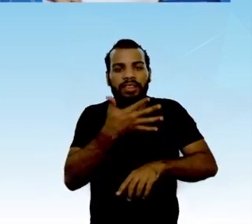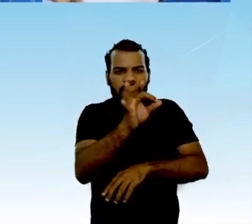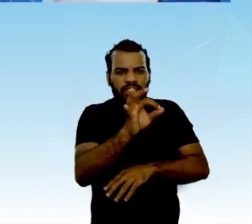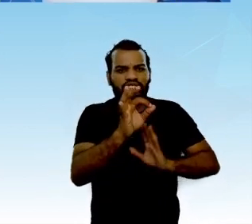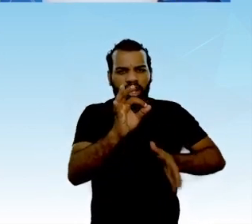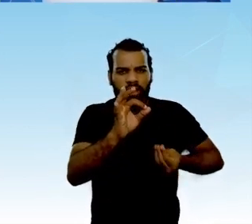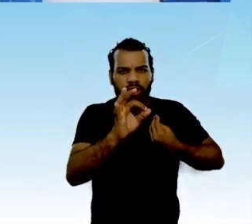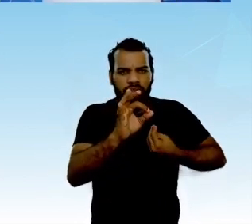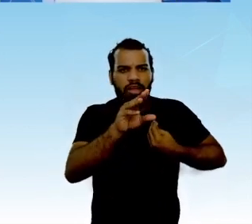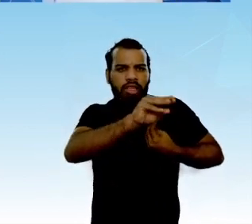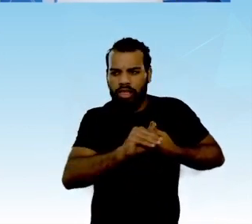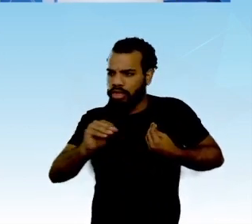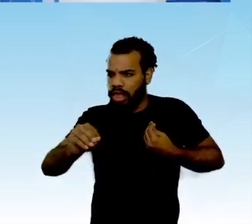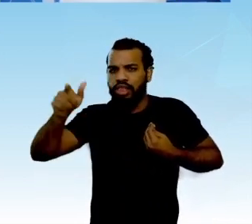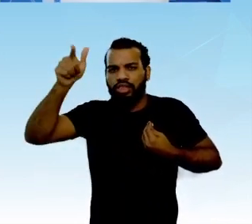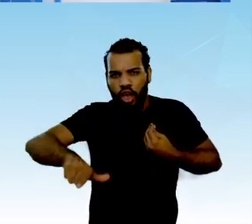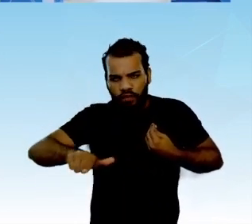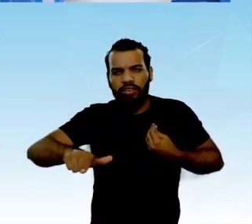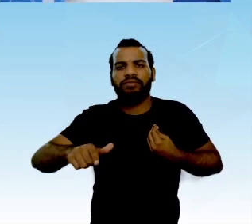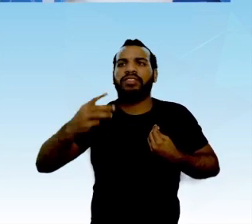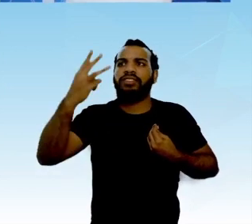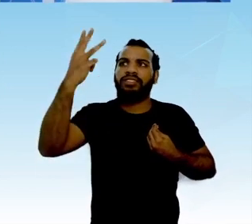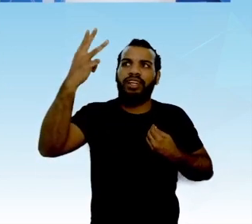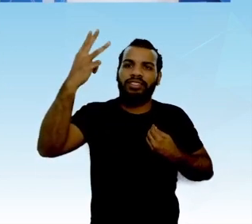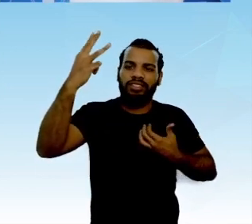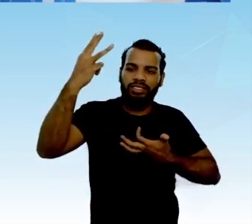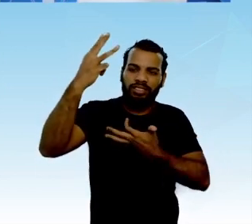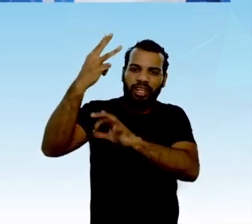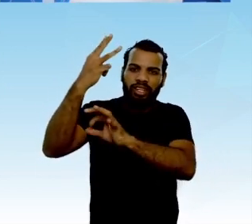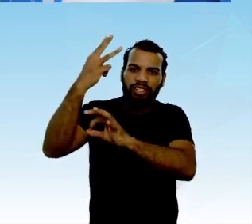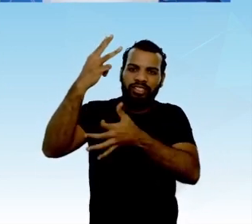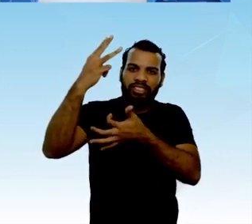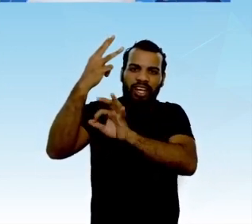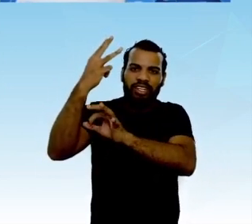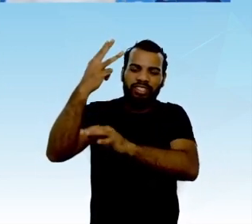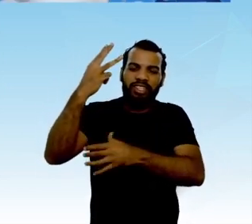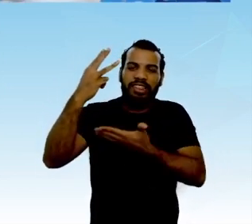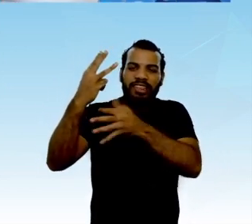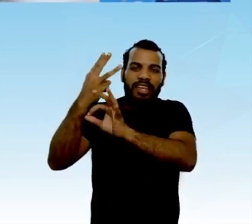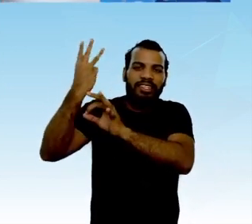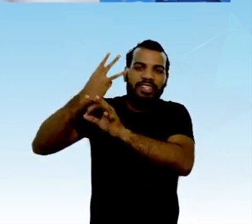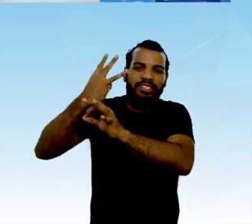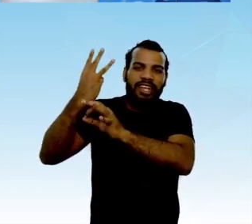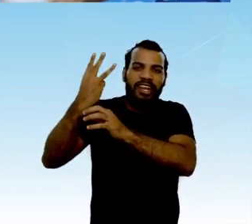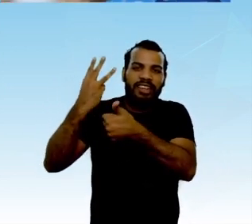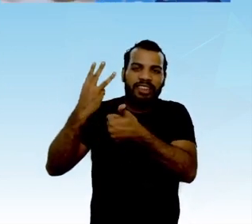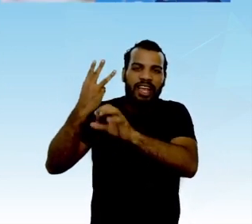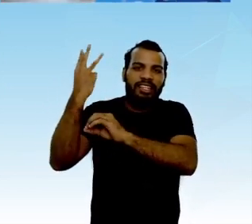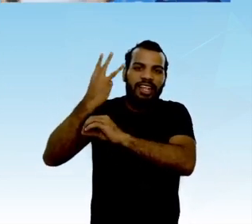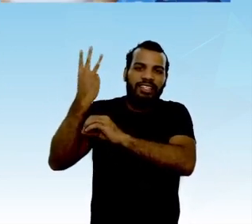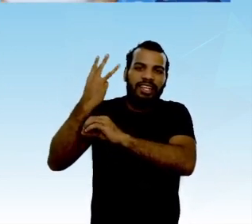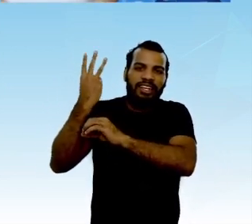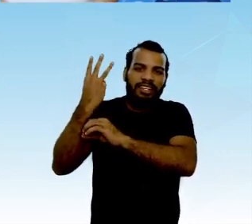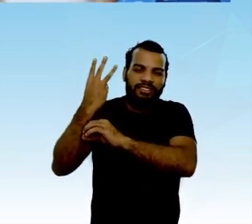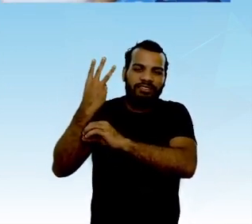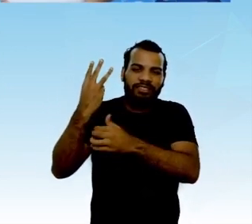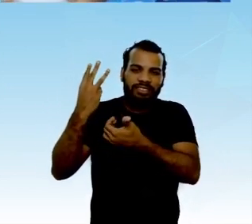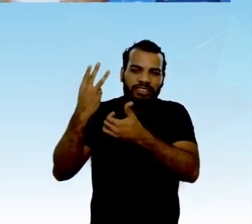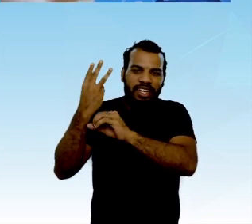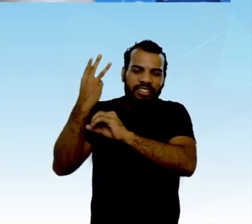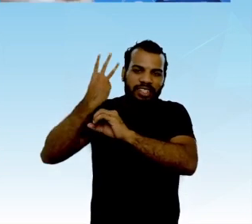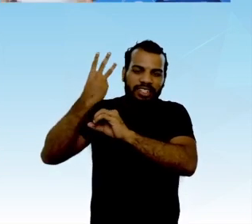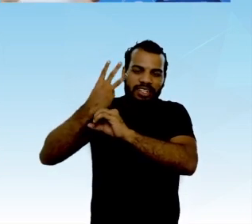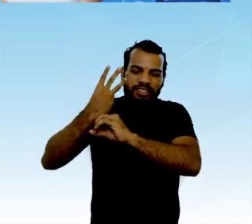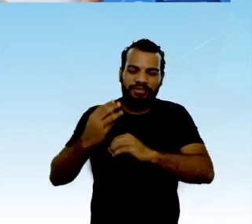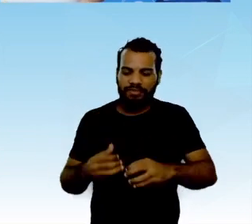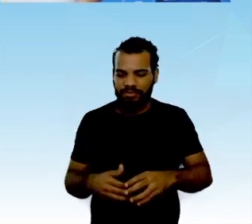metros. 10 a menos 3 metros é a milésima parte do metro. Então, significa dizer que